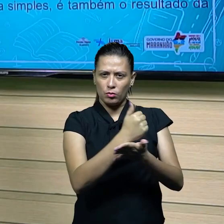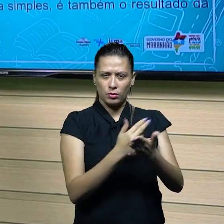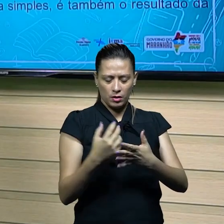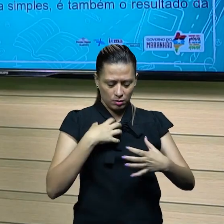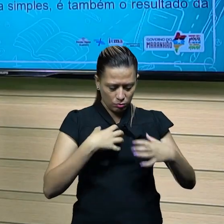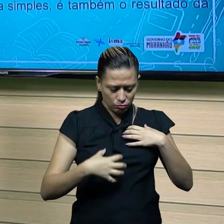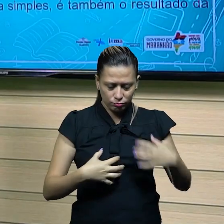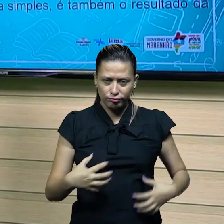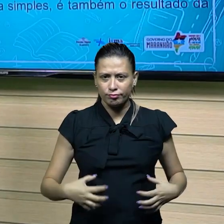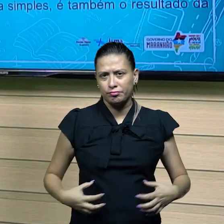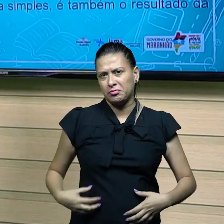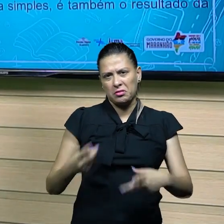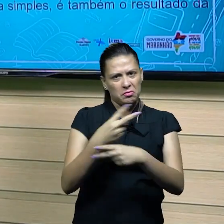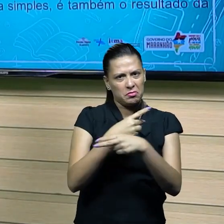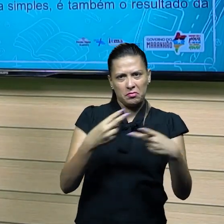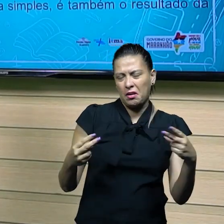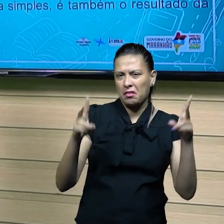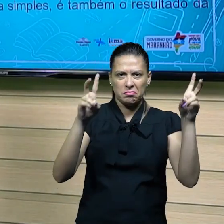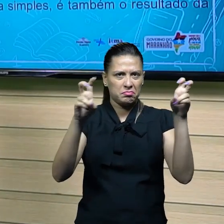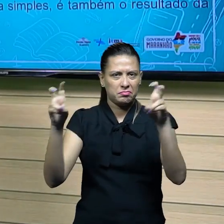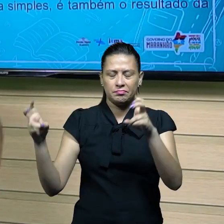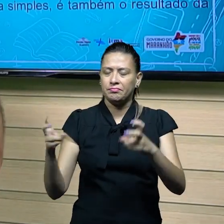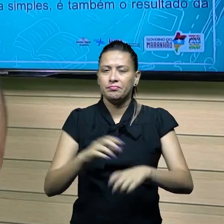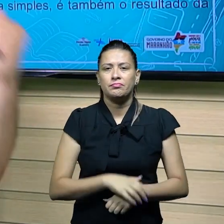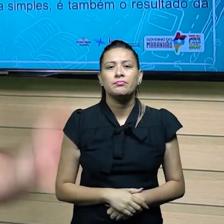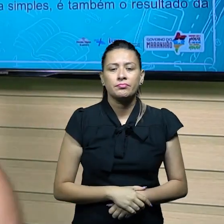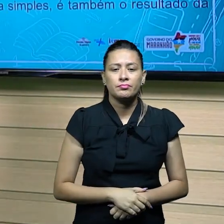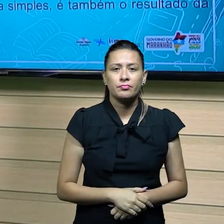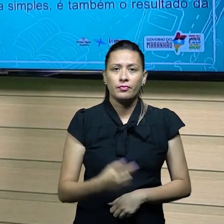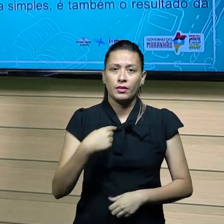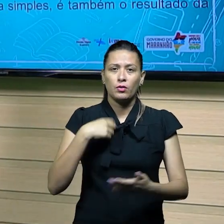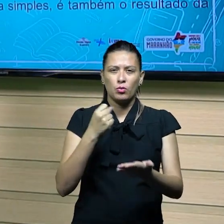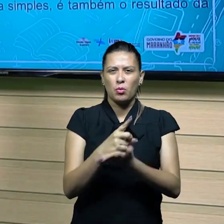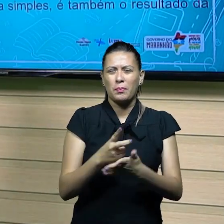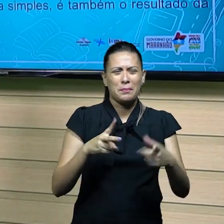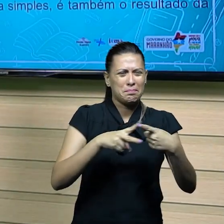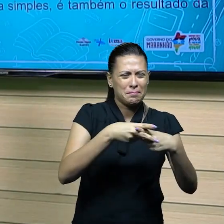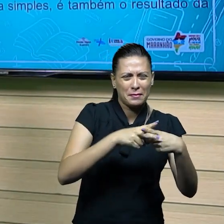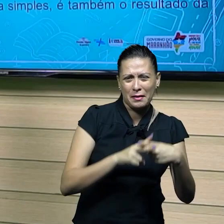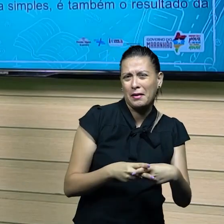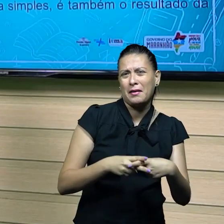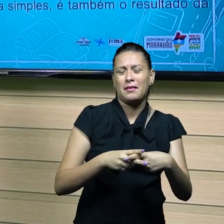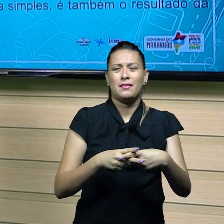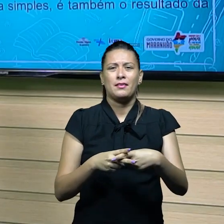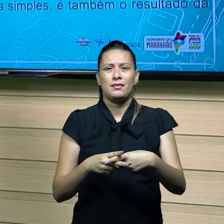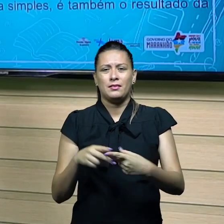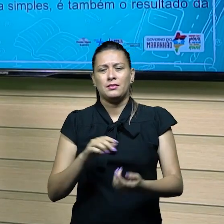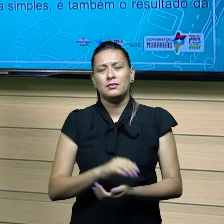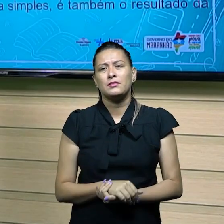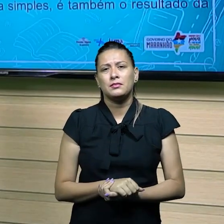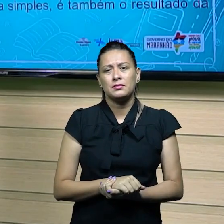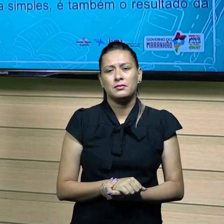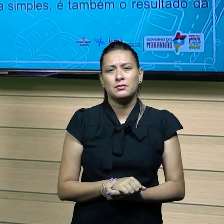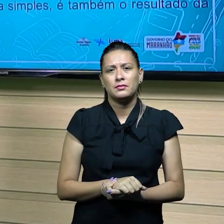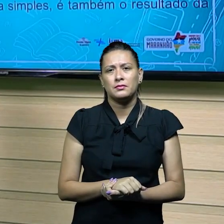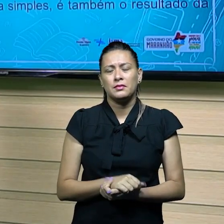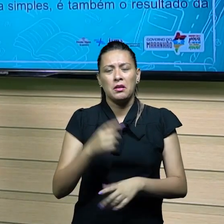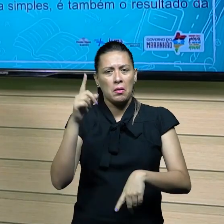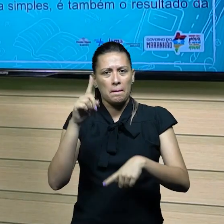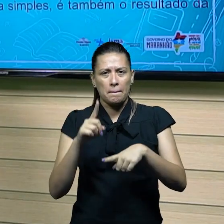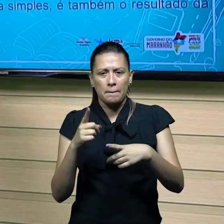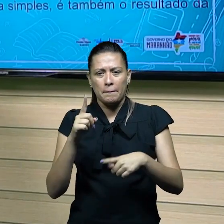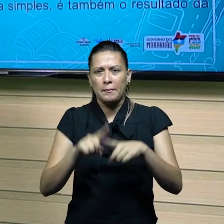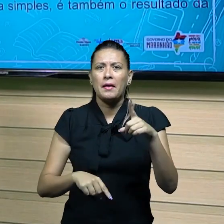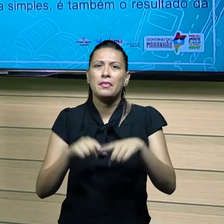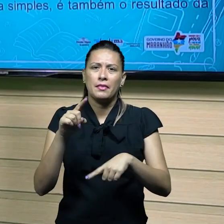maquinário, comprei as estampas, comprei o material para estampa, comprei o tecido e estou produzindo. E eu percebi que produzir 100 camisas, eu